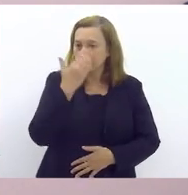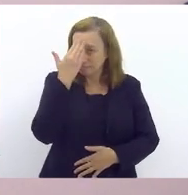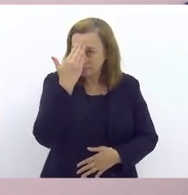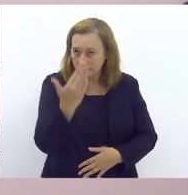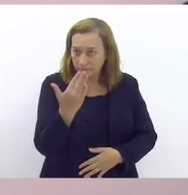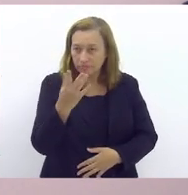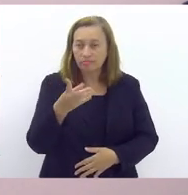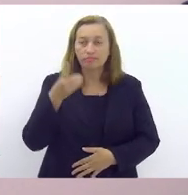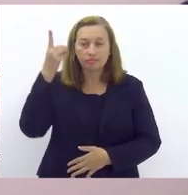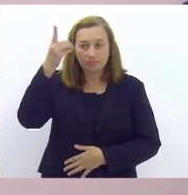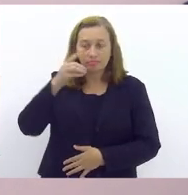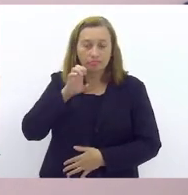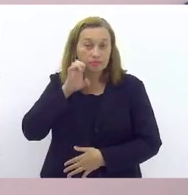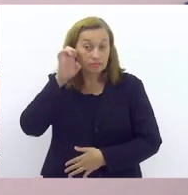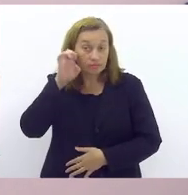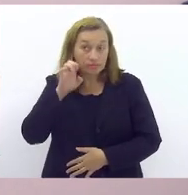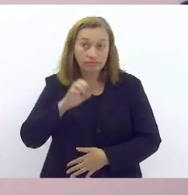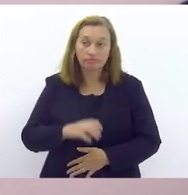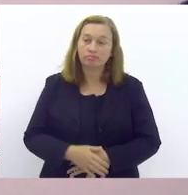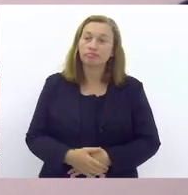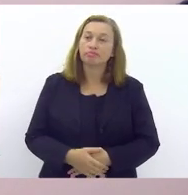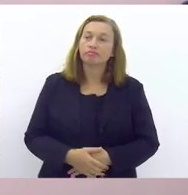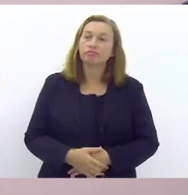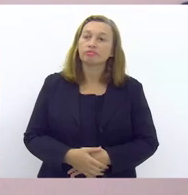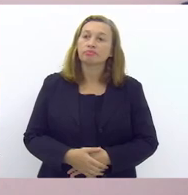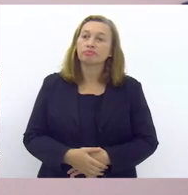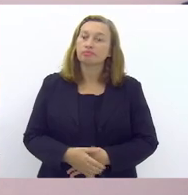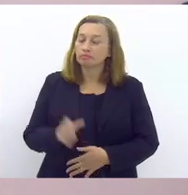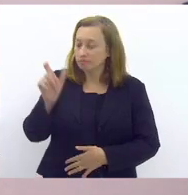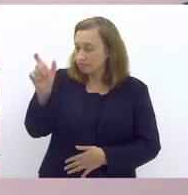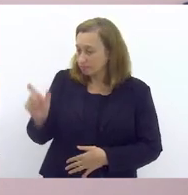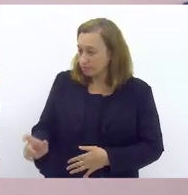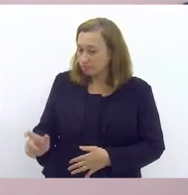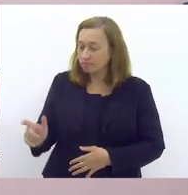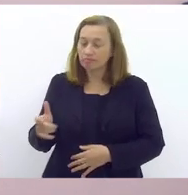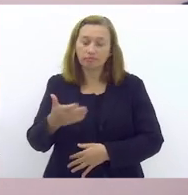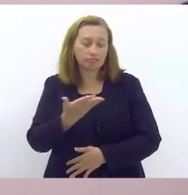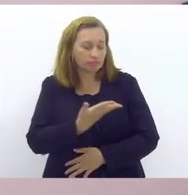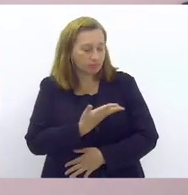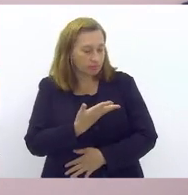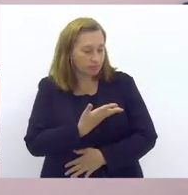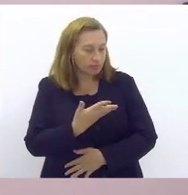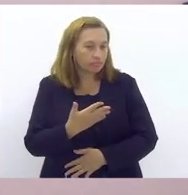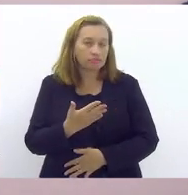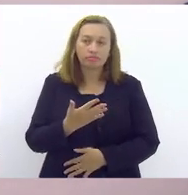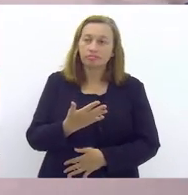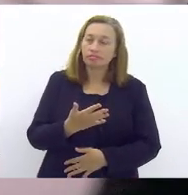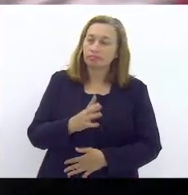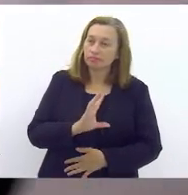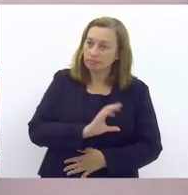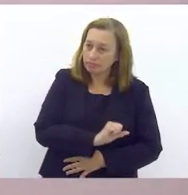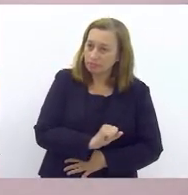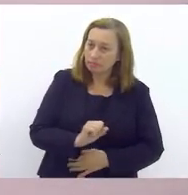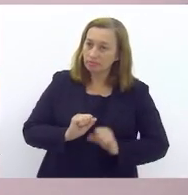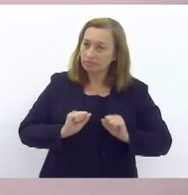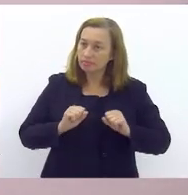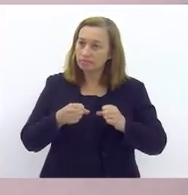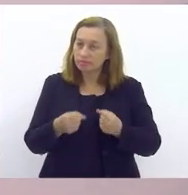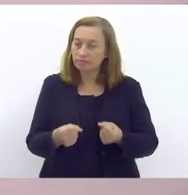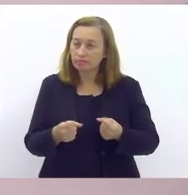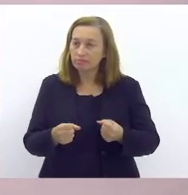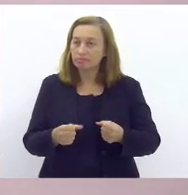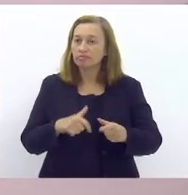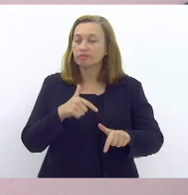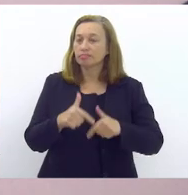agradecer a deputada Élica, que é uma pessoa muito querida, que está sempre disposta a